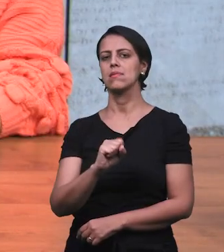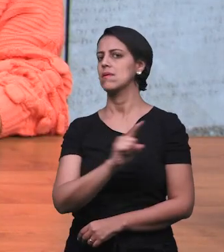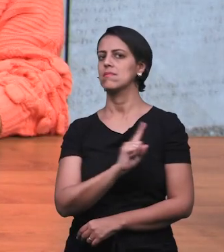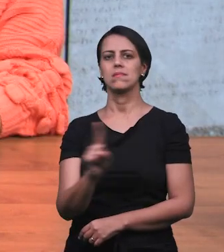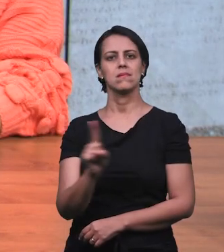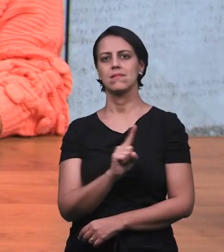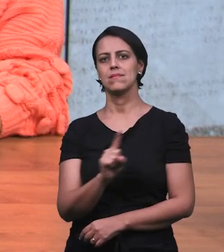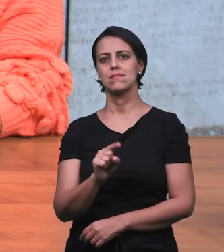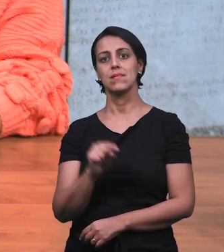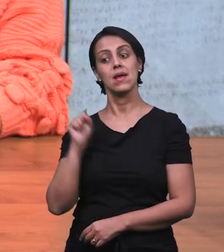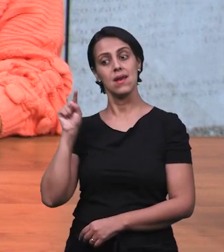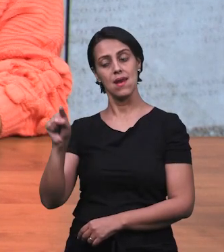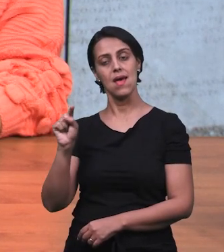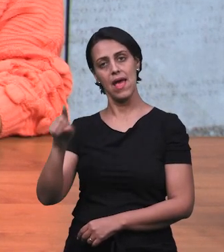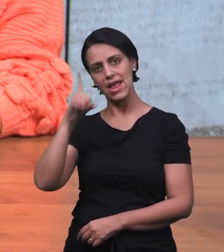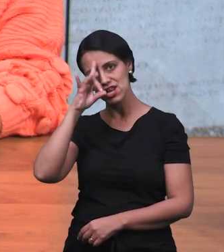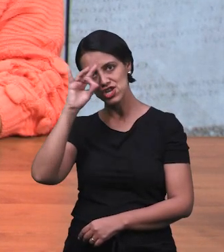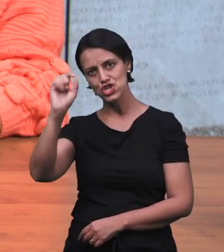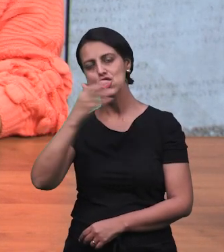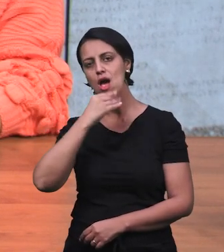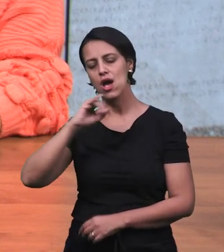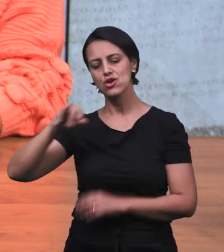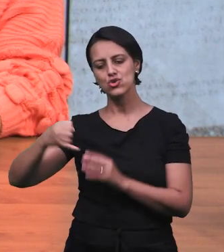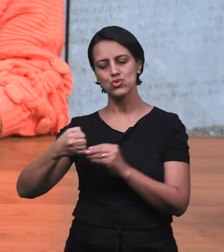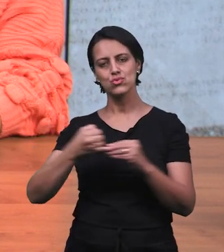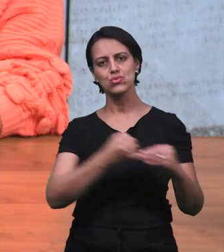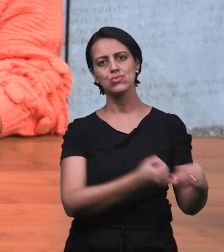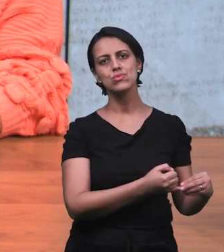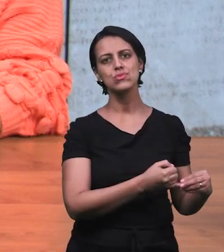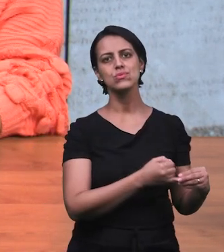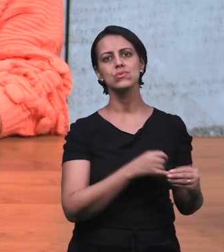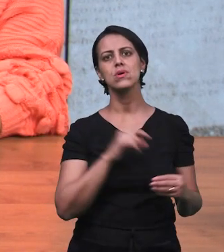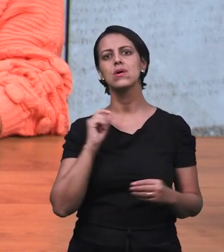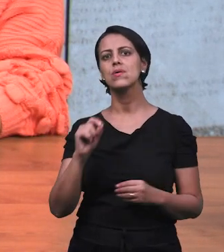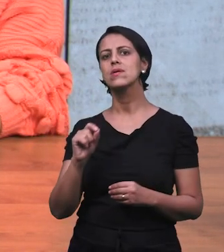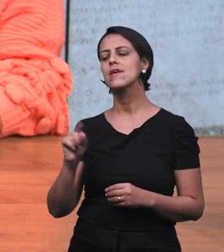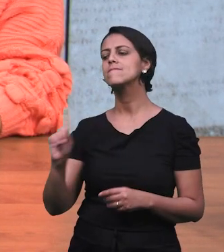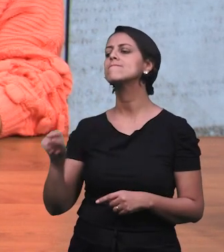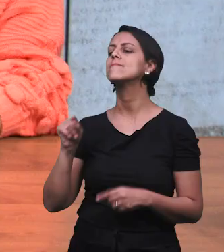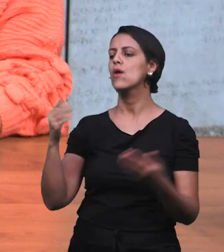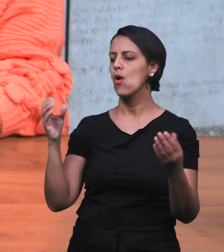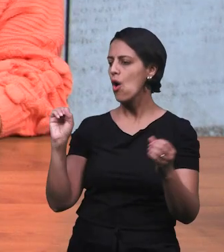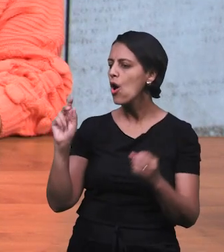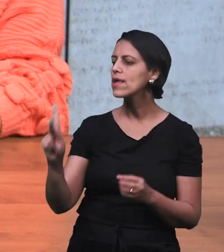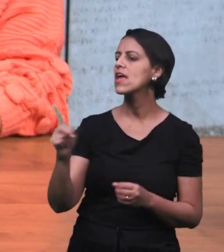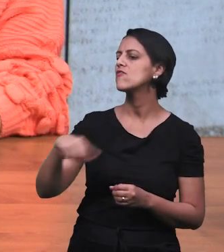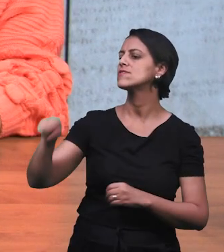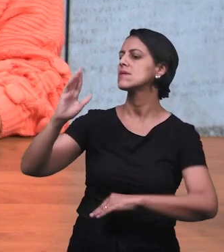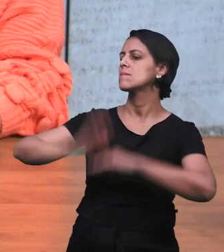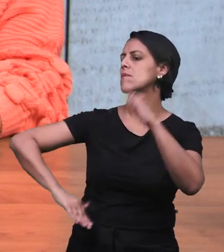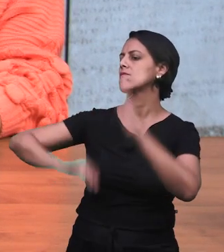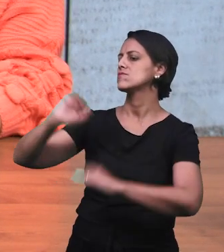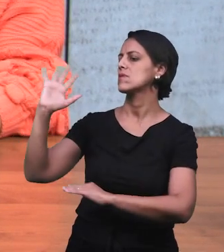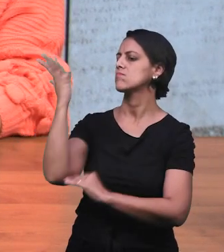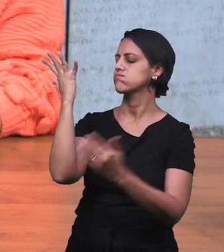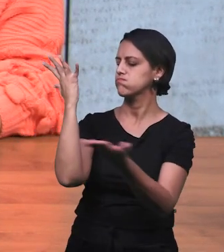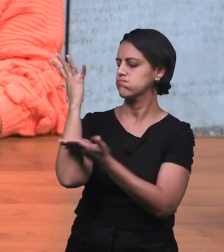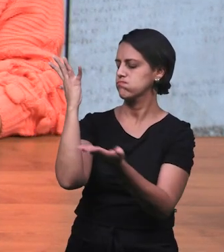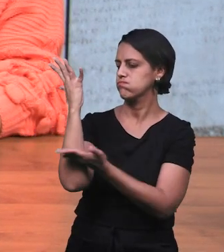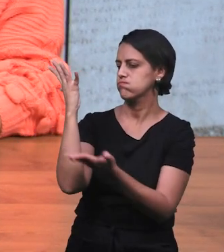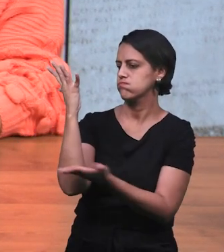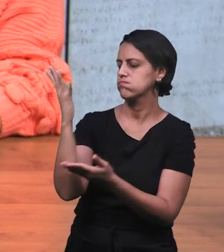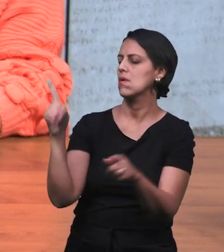naquele dia Josué os deu como rachadores de lenha e tiradores de água